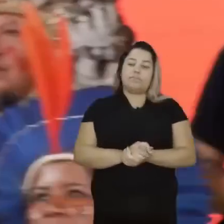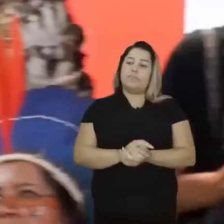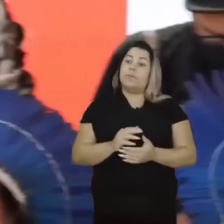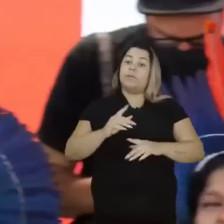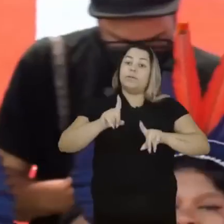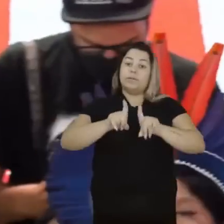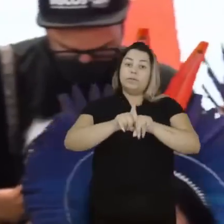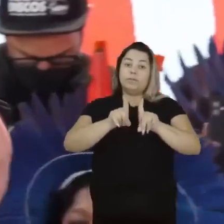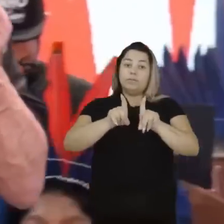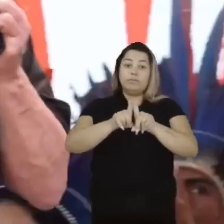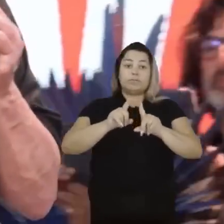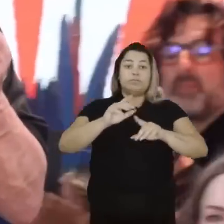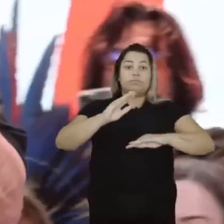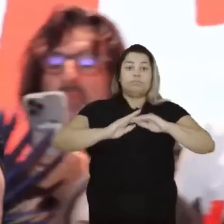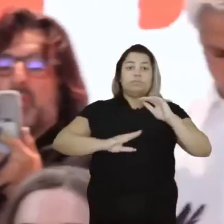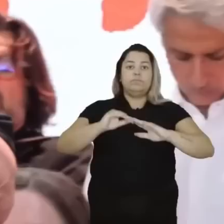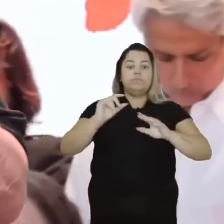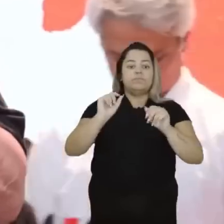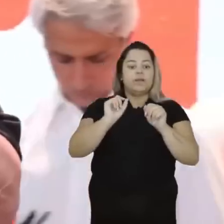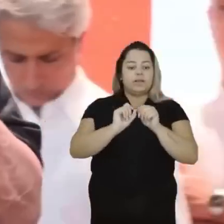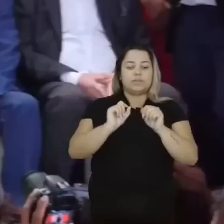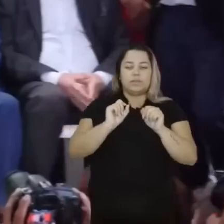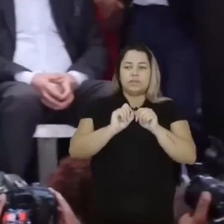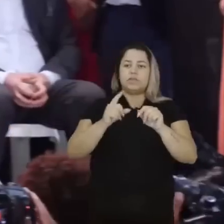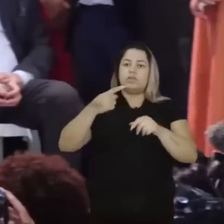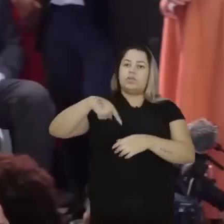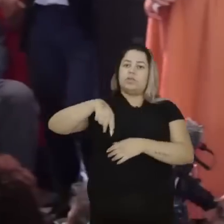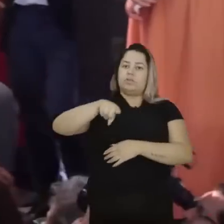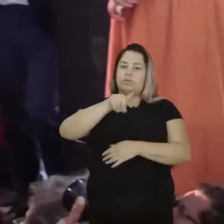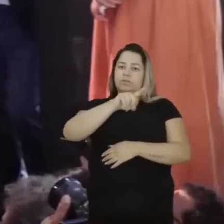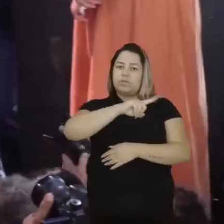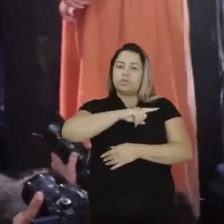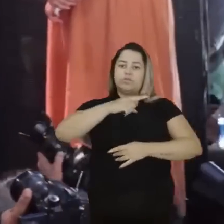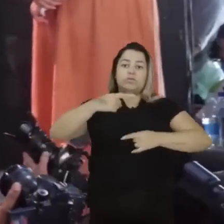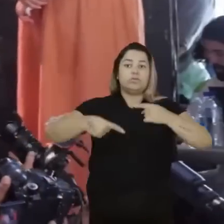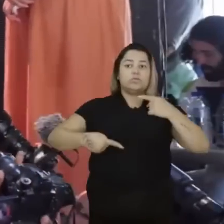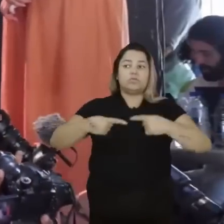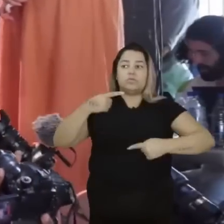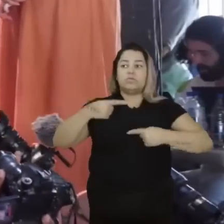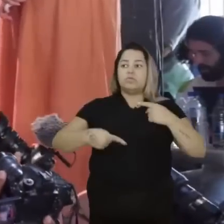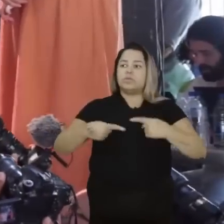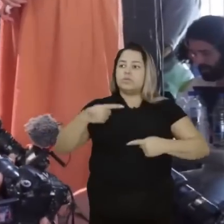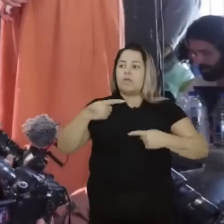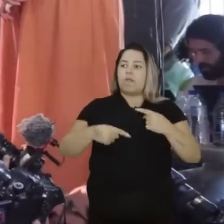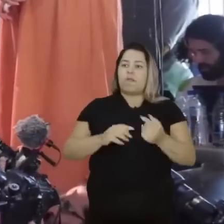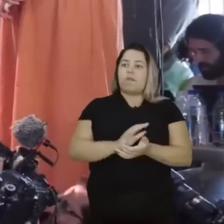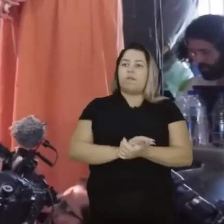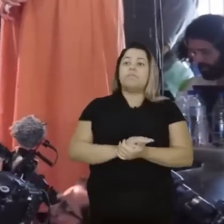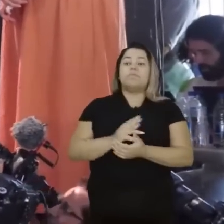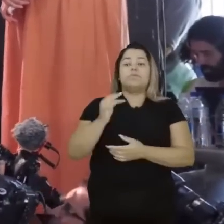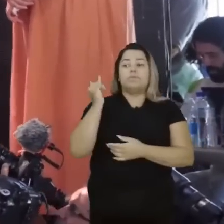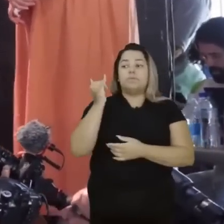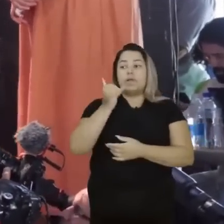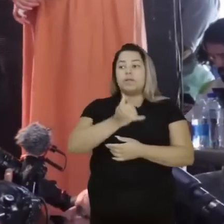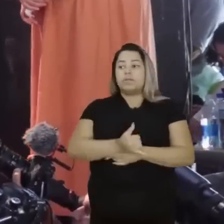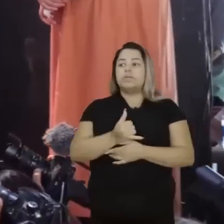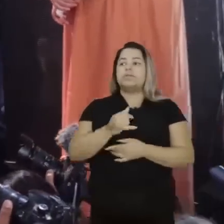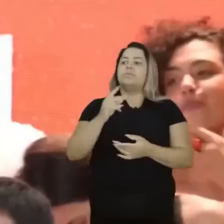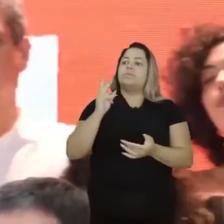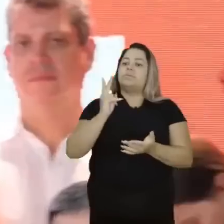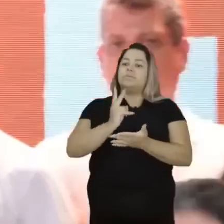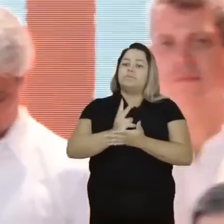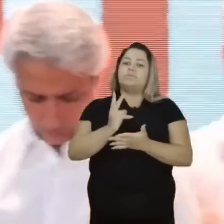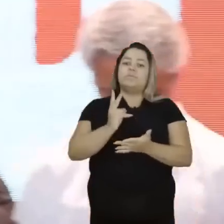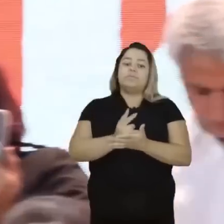que a gente tiver que fazer, a gente tem que discutir. Por isso eu estou dizendo, da mesma